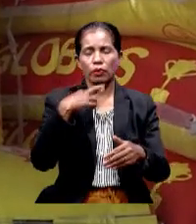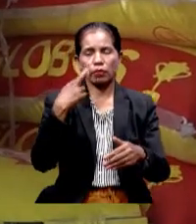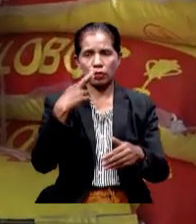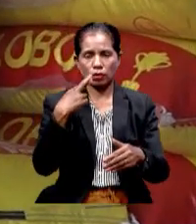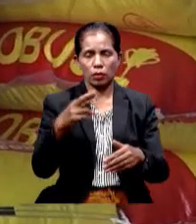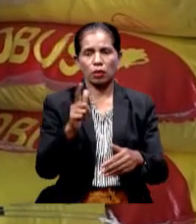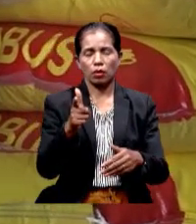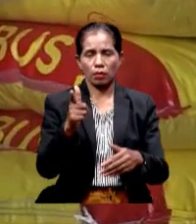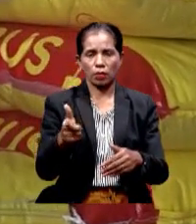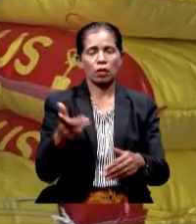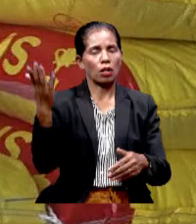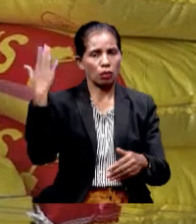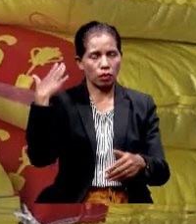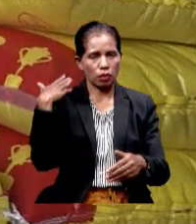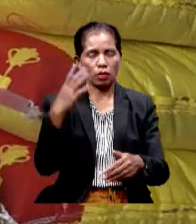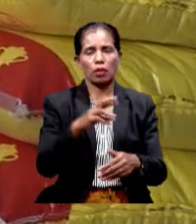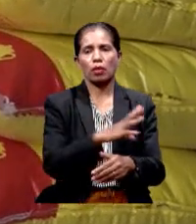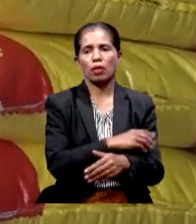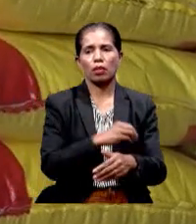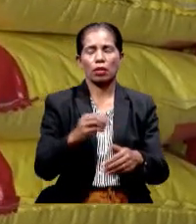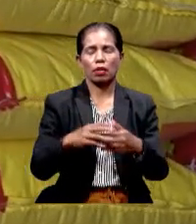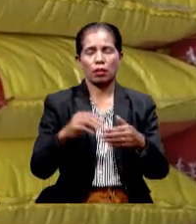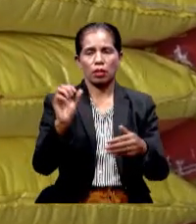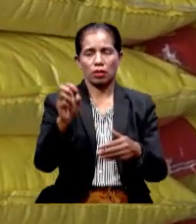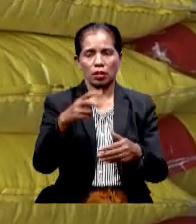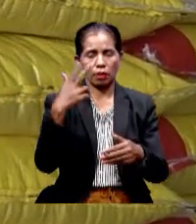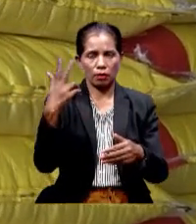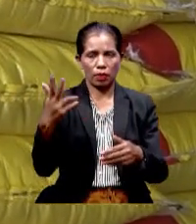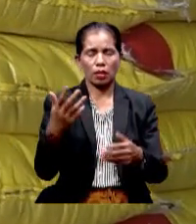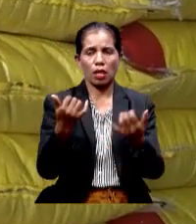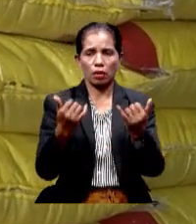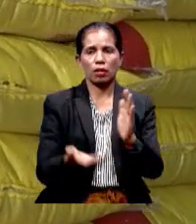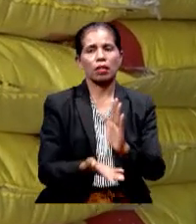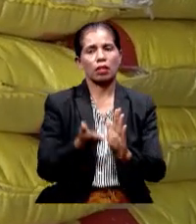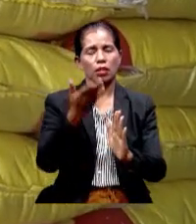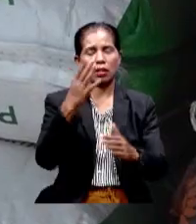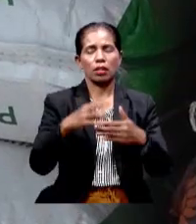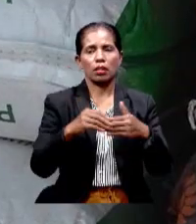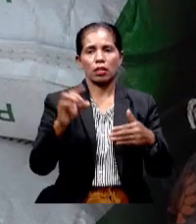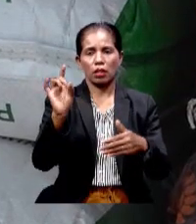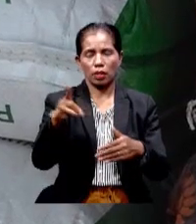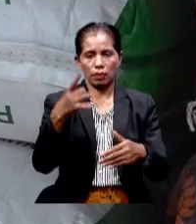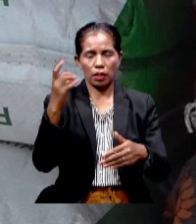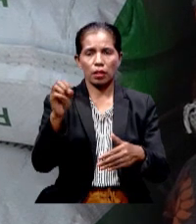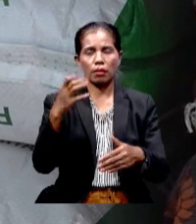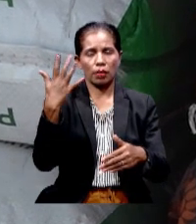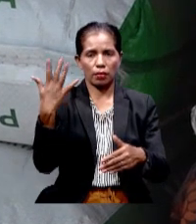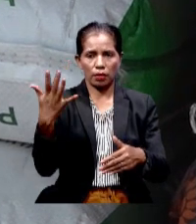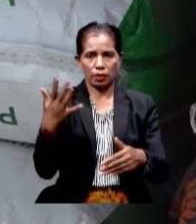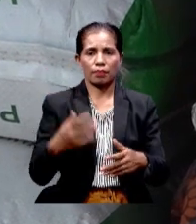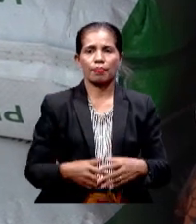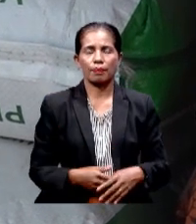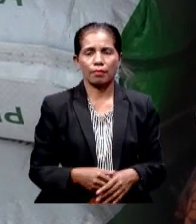quilograma ronulu, nebe antes ne ho folin dólar sanoresi tolu, teu daun ne saiba dólar sanoresi lima centavos lima